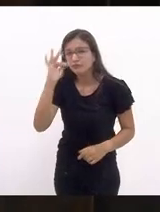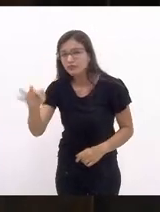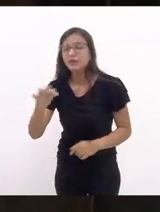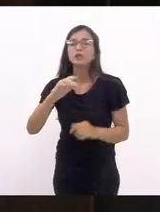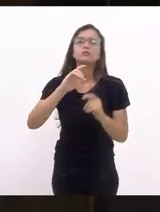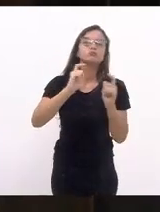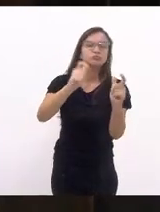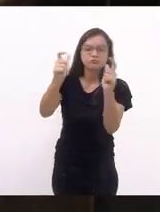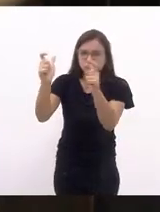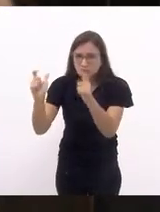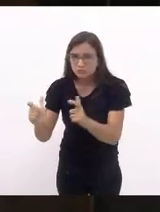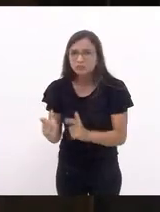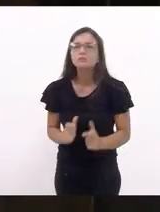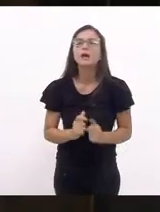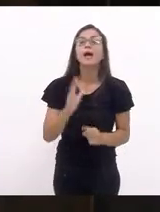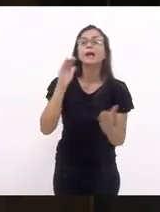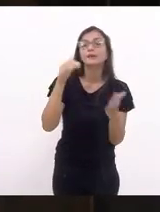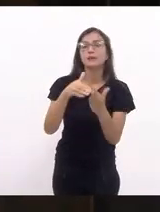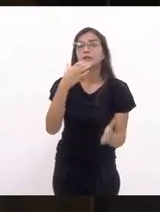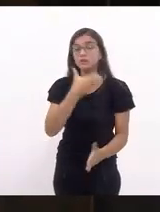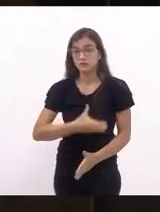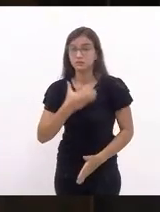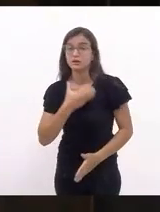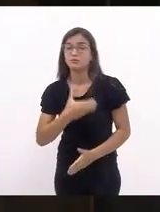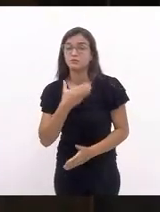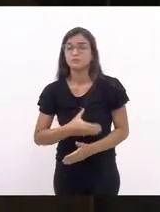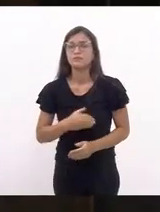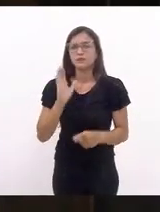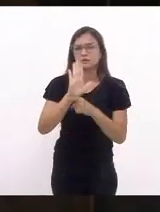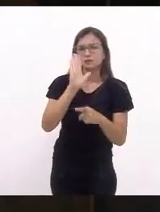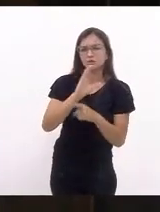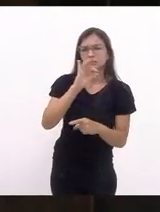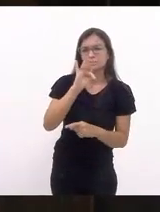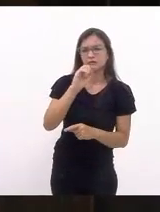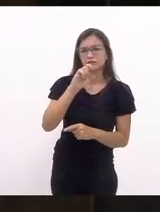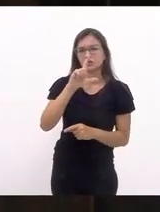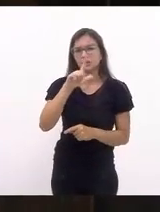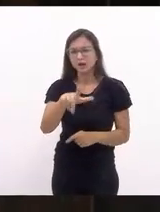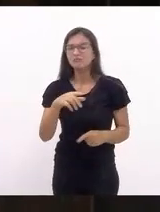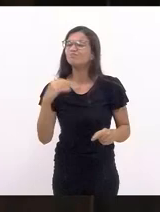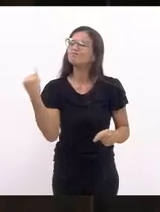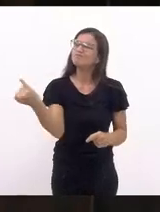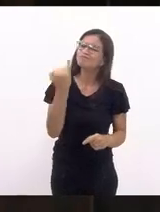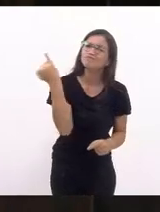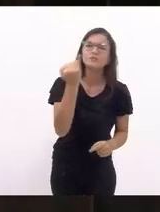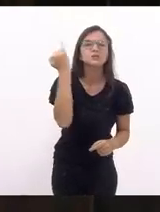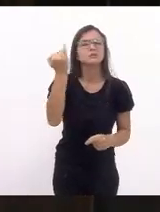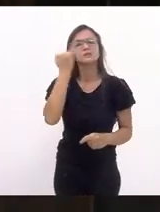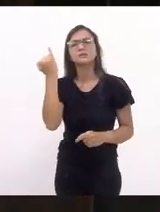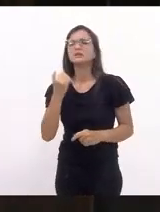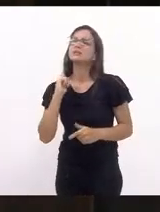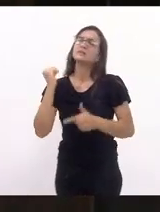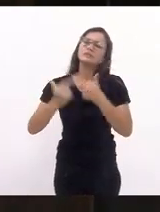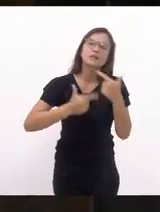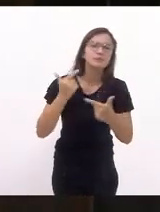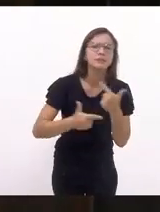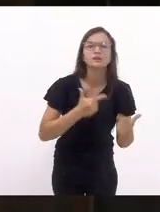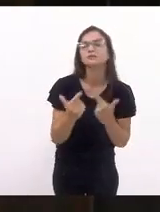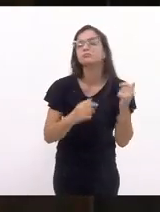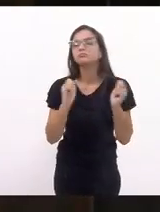1012 Assessoria fiscal seguiu em 2021 tendo o importante papel de subsidiar os trabalhos legislativos